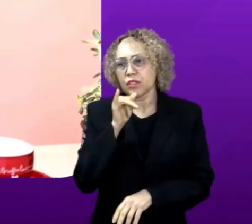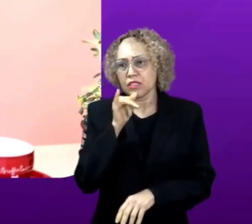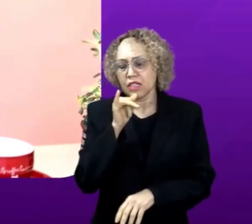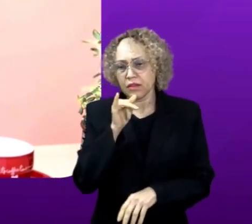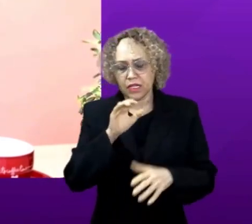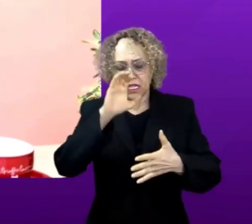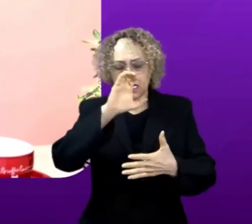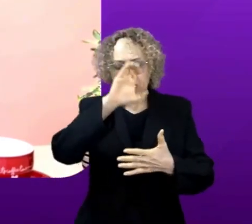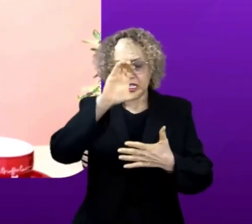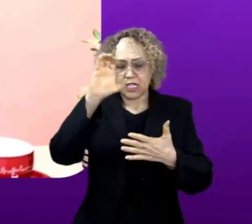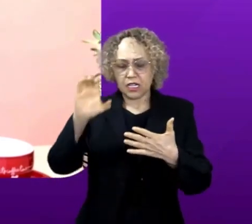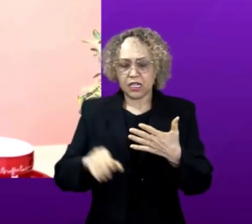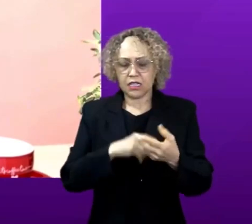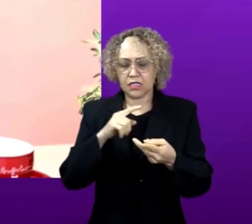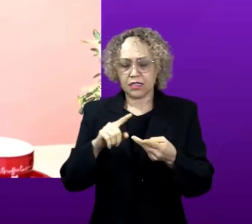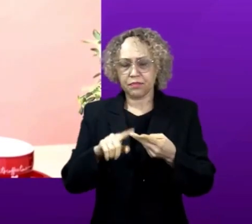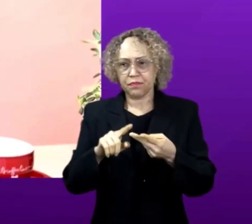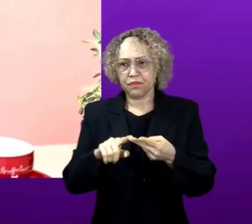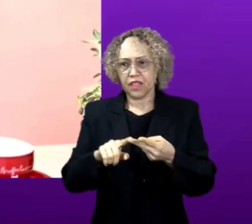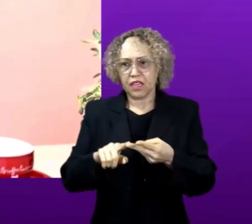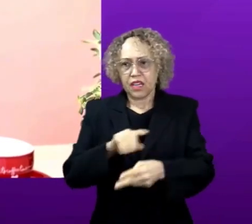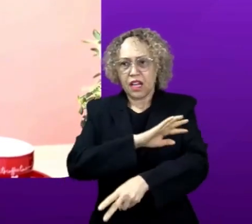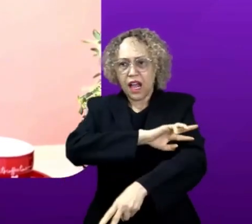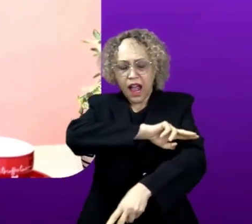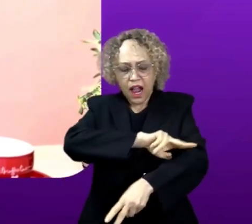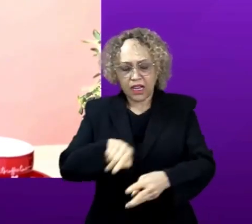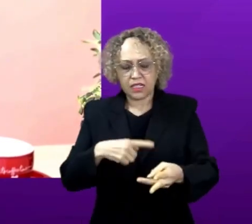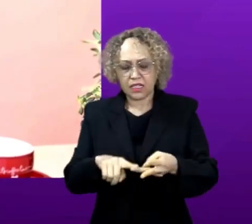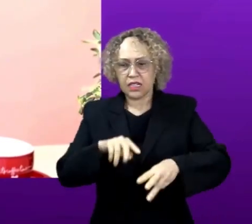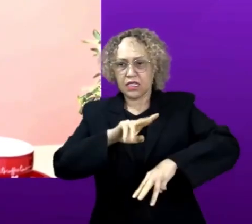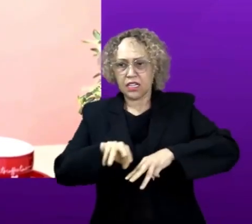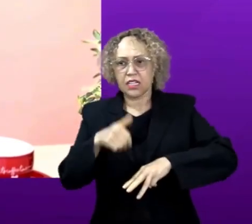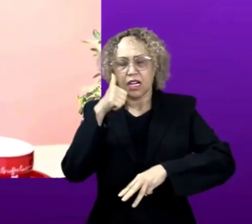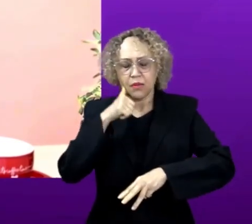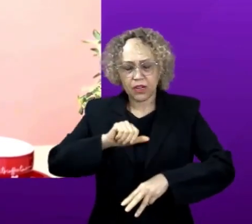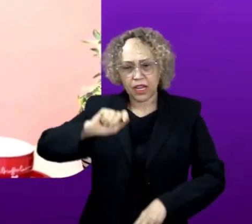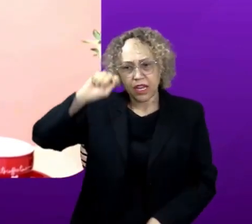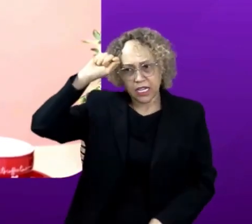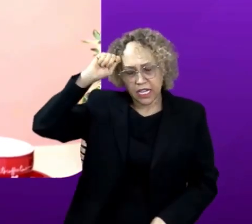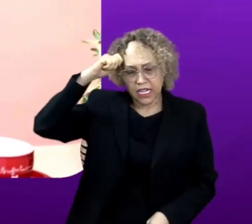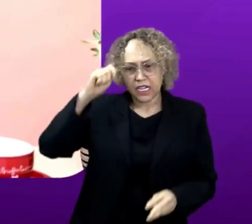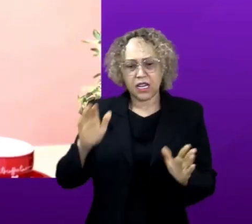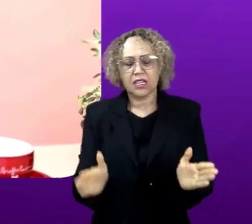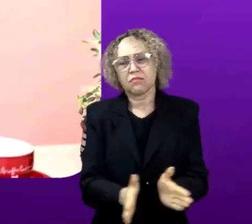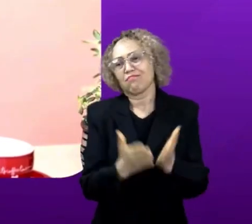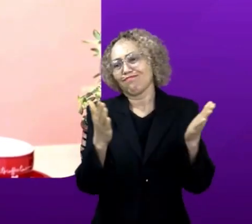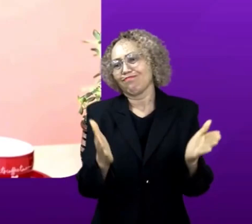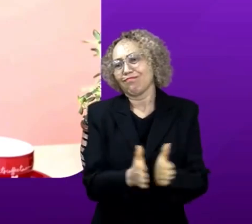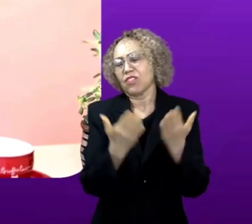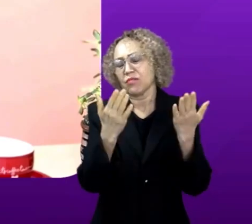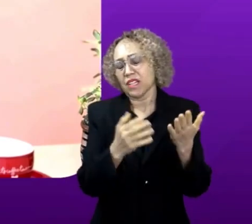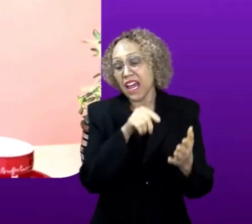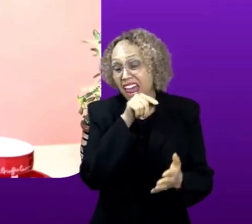classe, raça e gênero. Então, a mulher negra e pobre, ela acumula muito mais horas